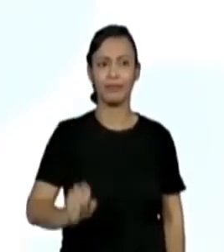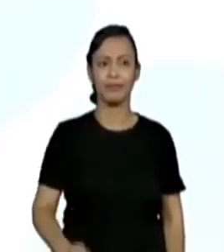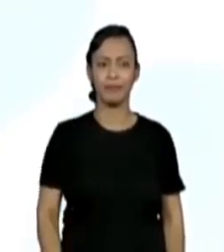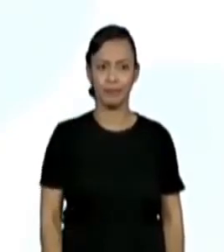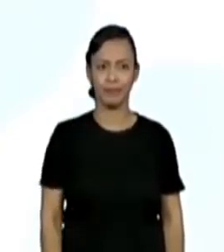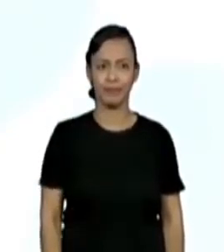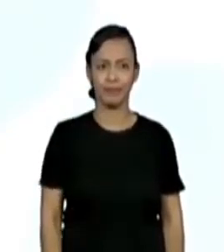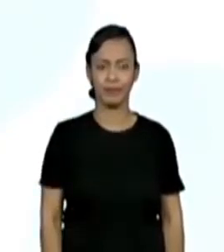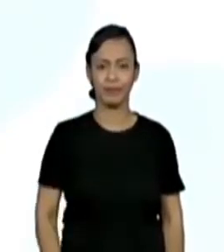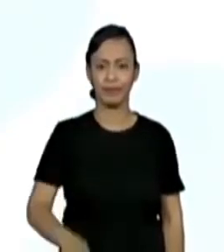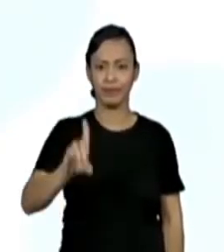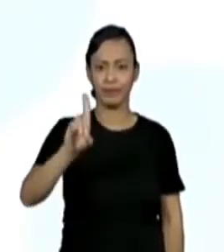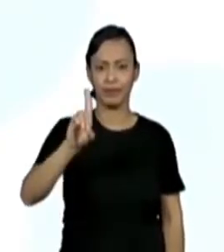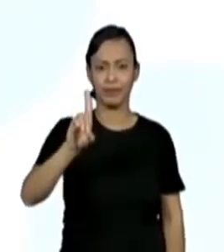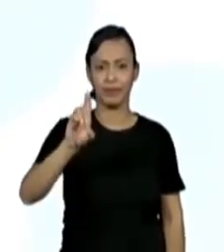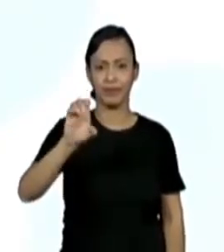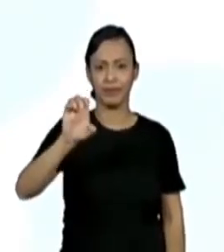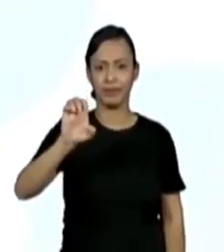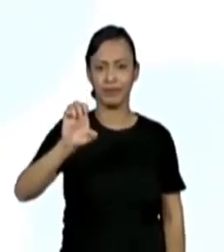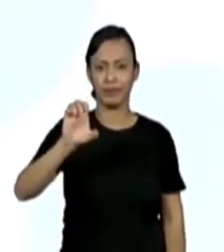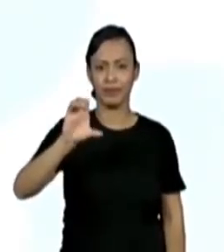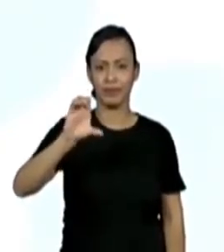7 décimos